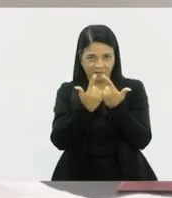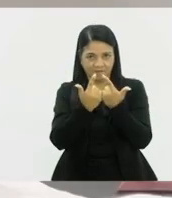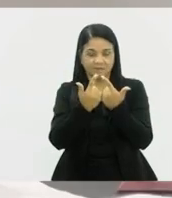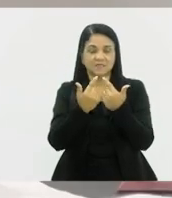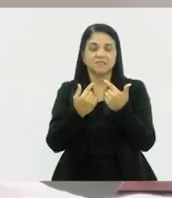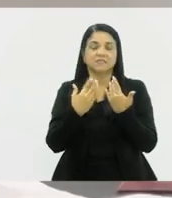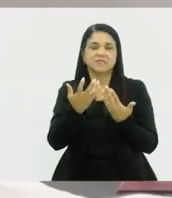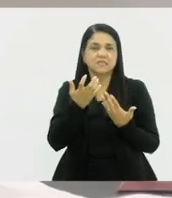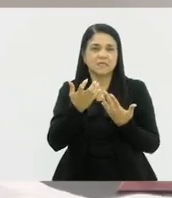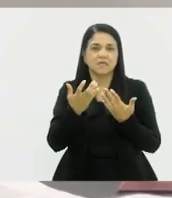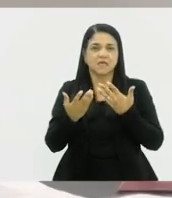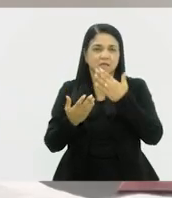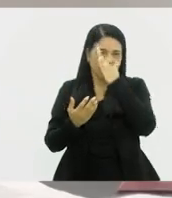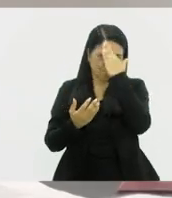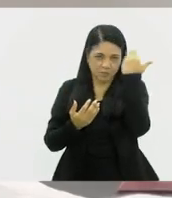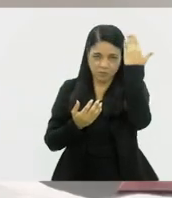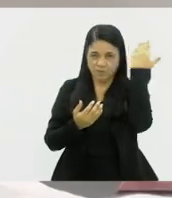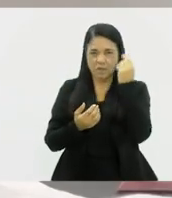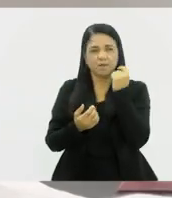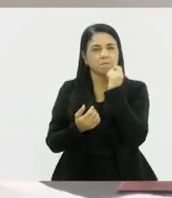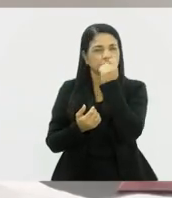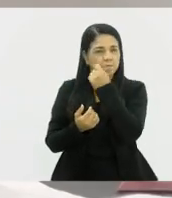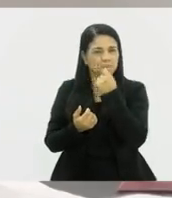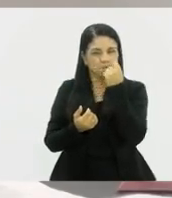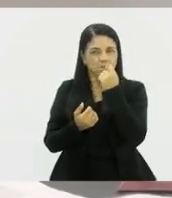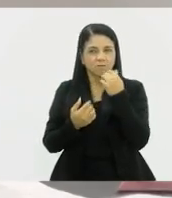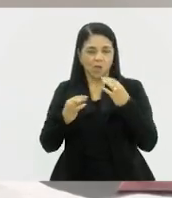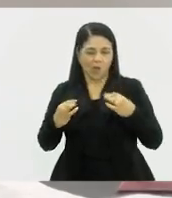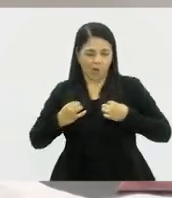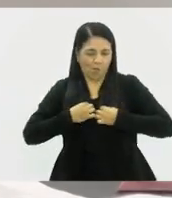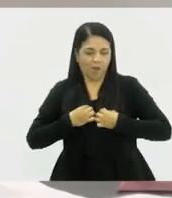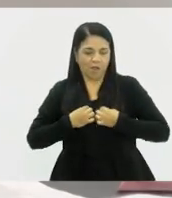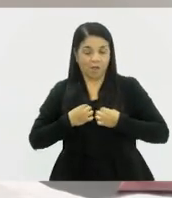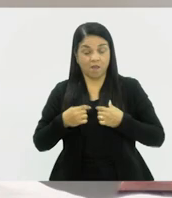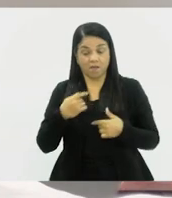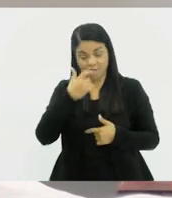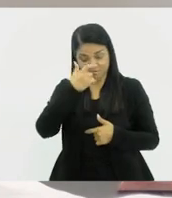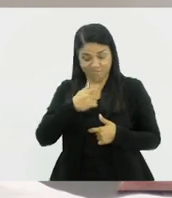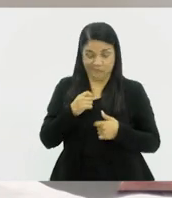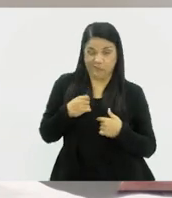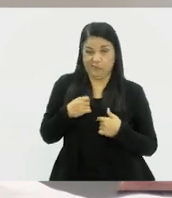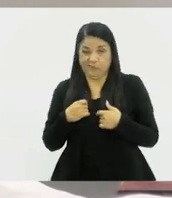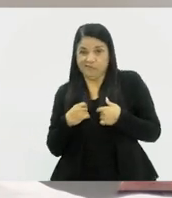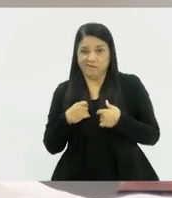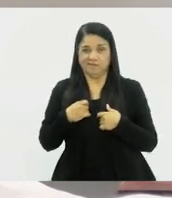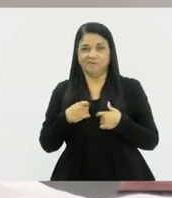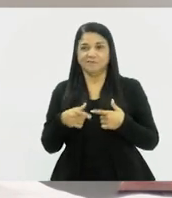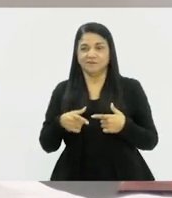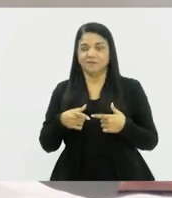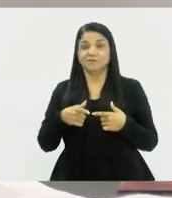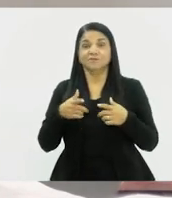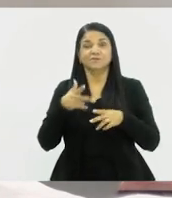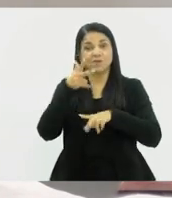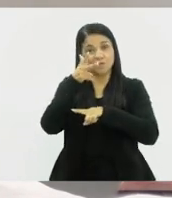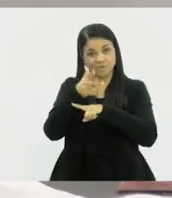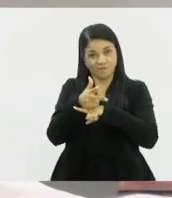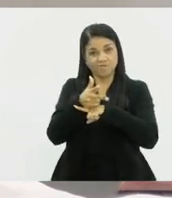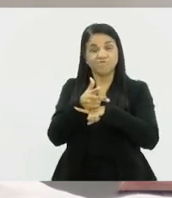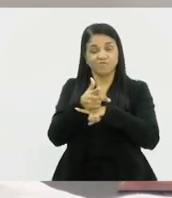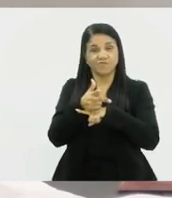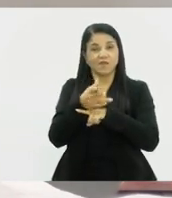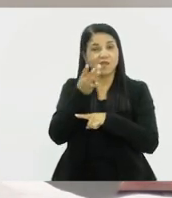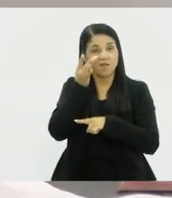repassar assim o batom dá uma endireitada eu vivo torto aqui de um lado porque a gente tá sendo transmitido ao vivo